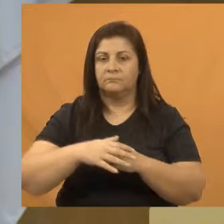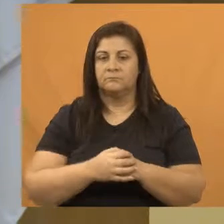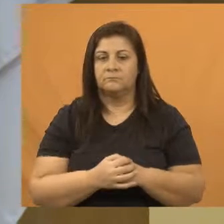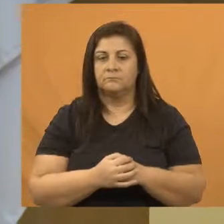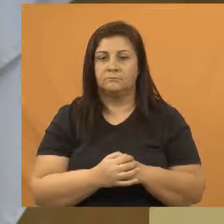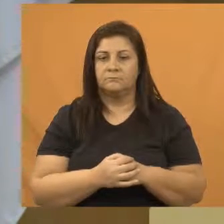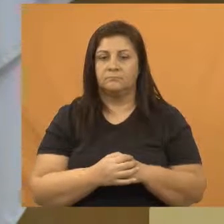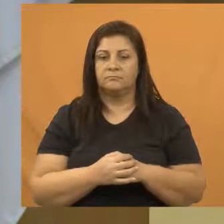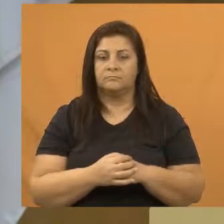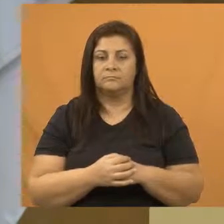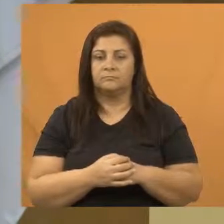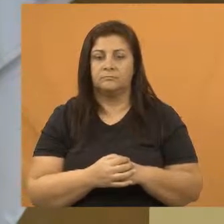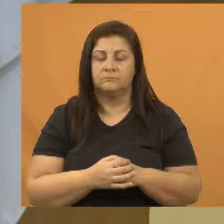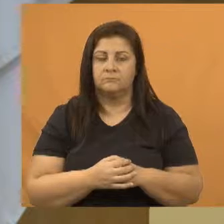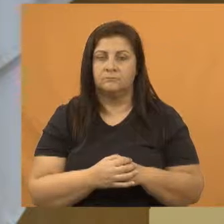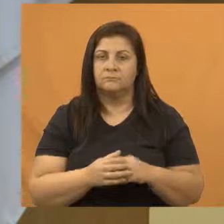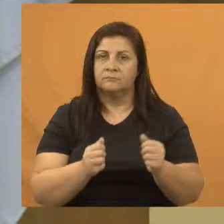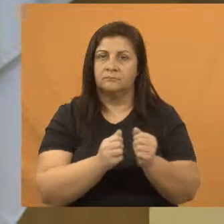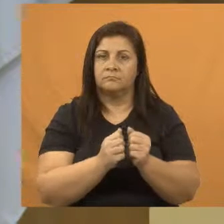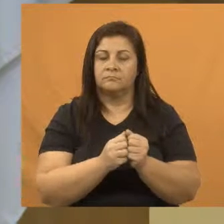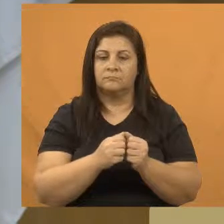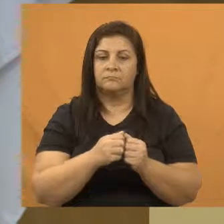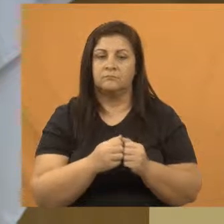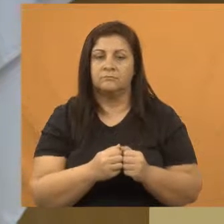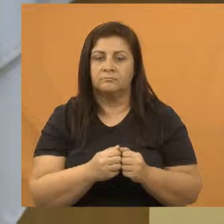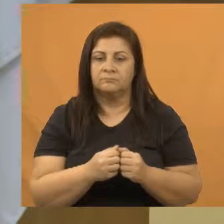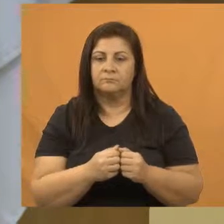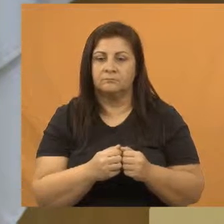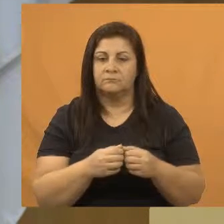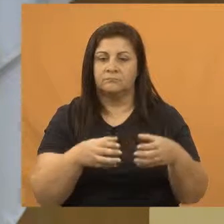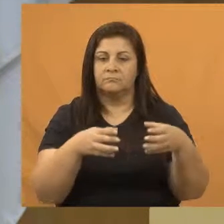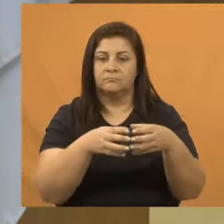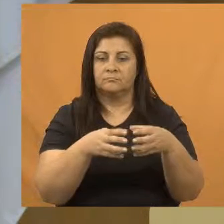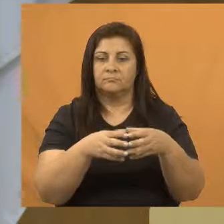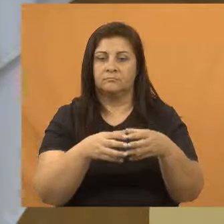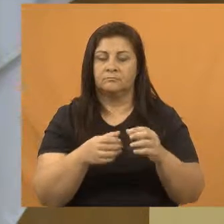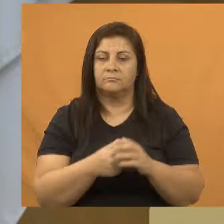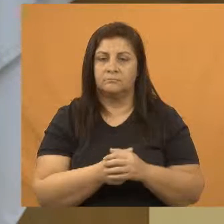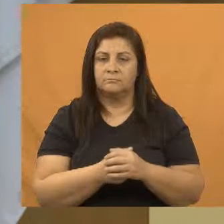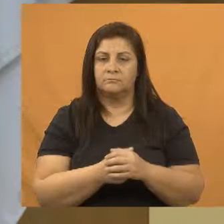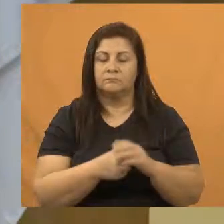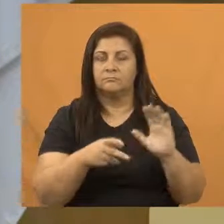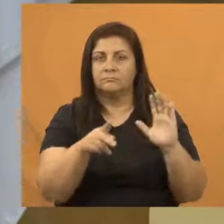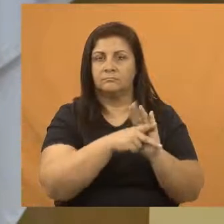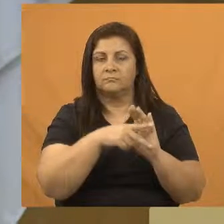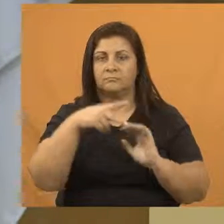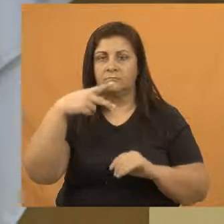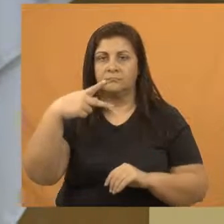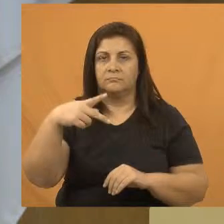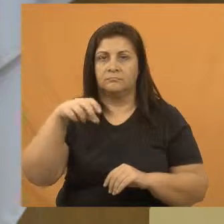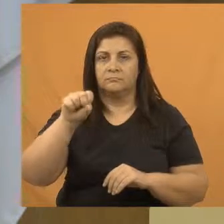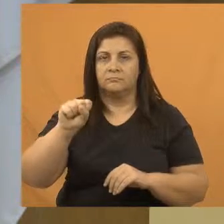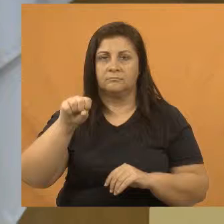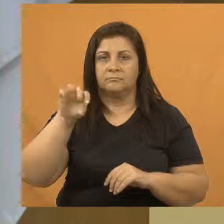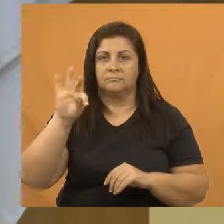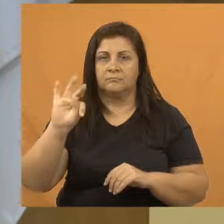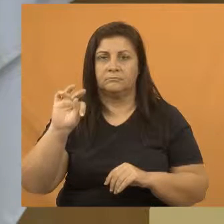com Lutas. Sou também militante do PSTU, aqui de Jacareí.